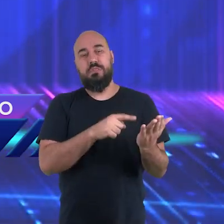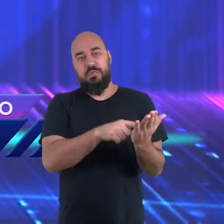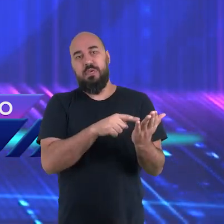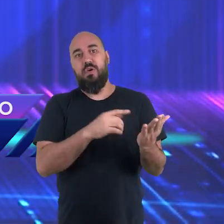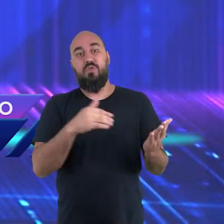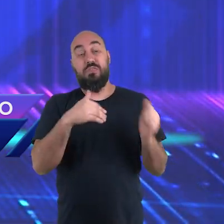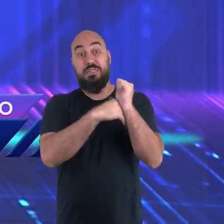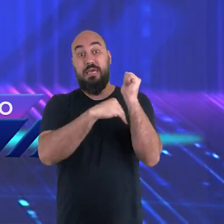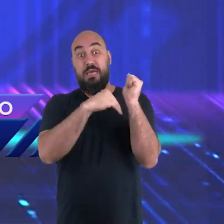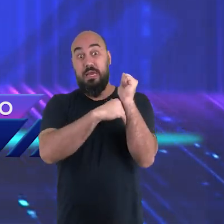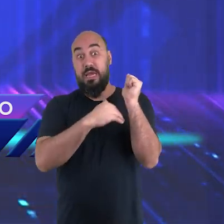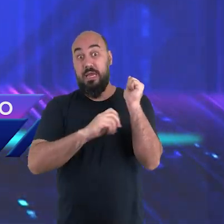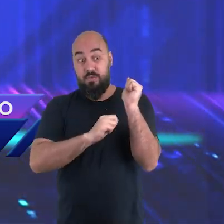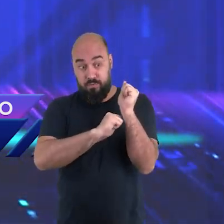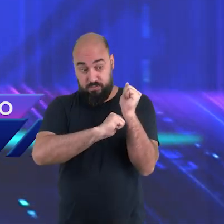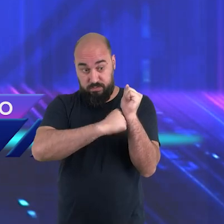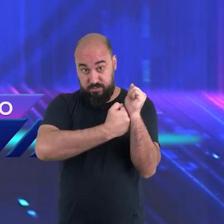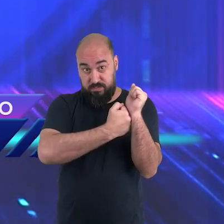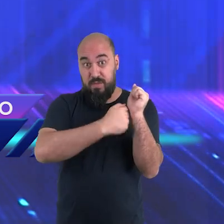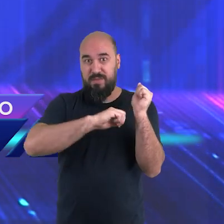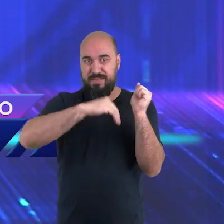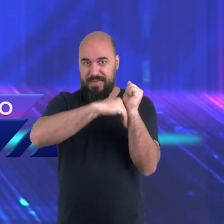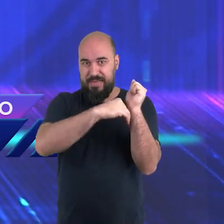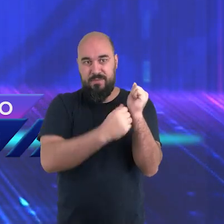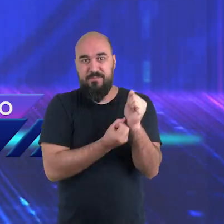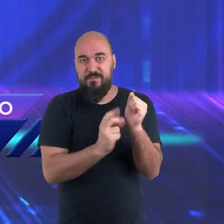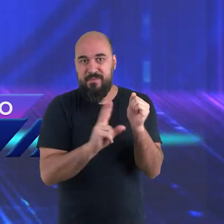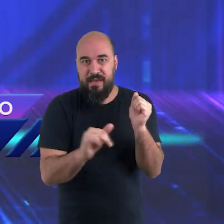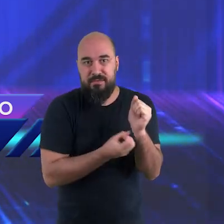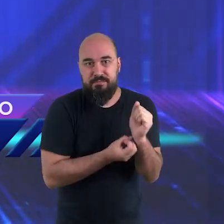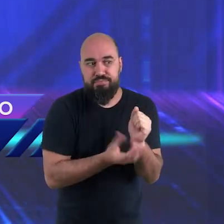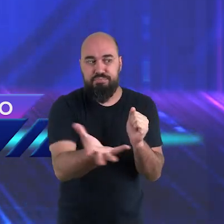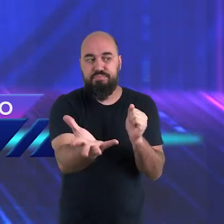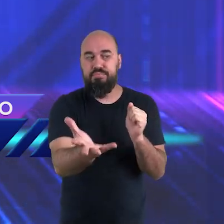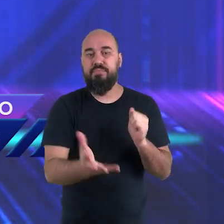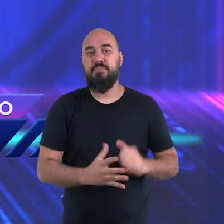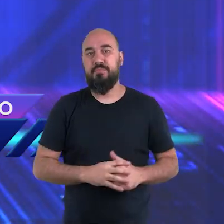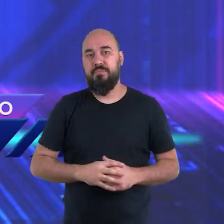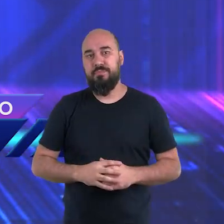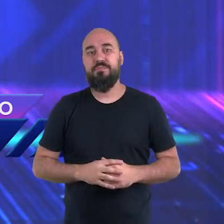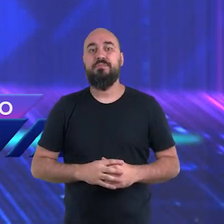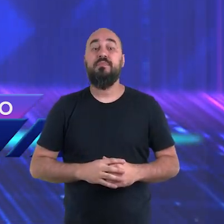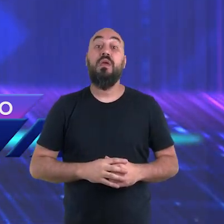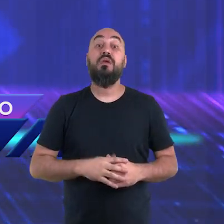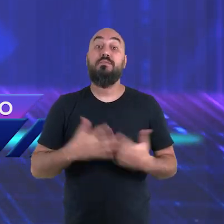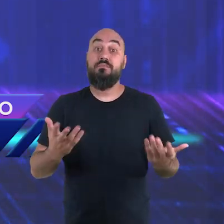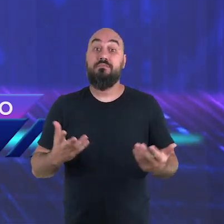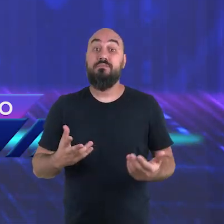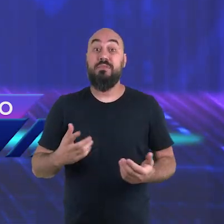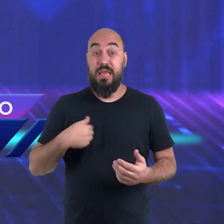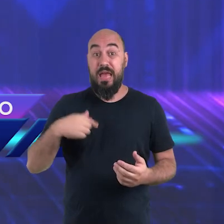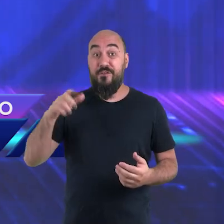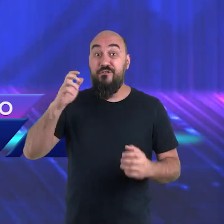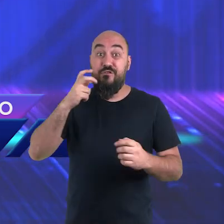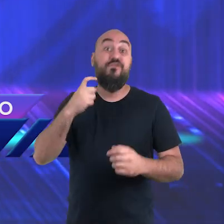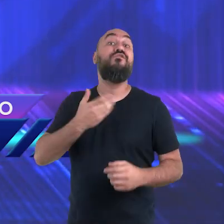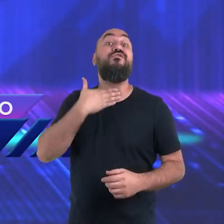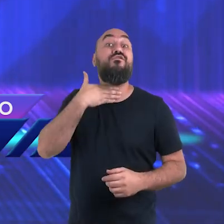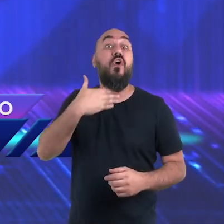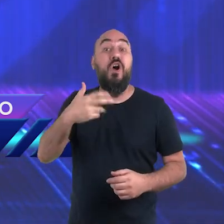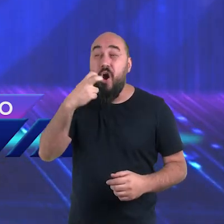mistério de Deus, segundo ele anunciou aos seus servos, os profetas. Versículo 9, a voz que ouvi, vinda do